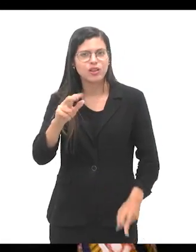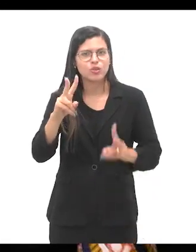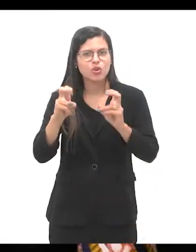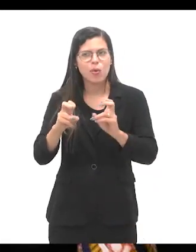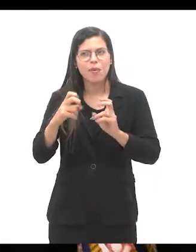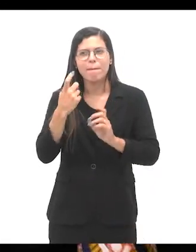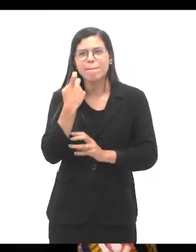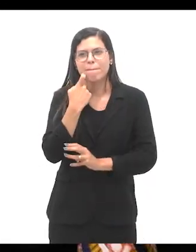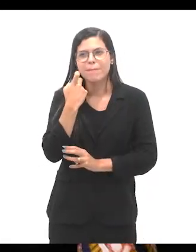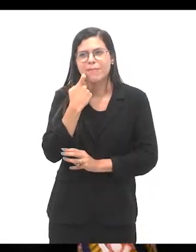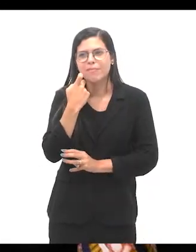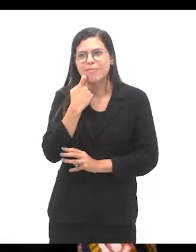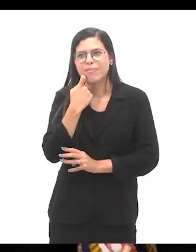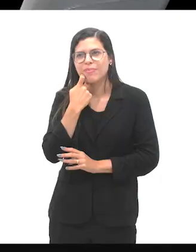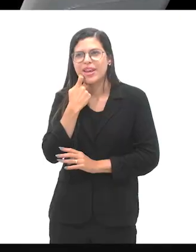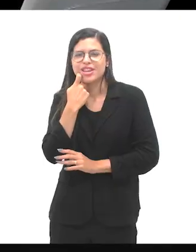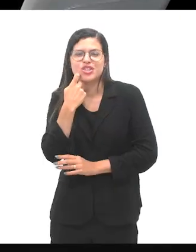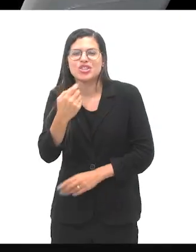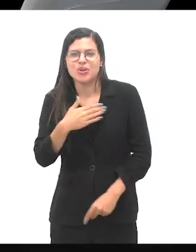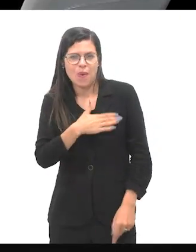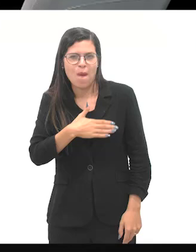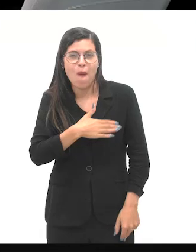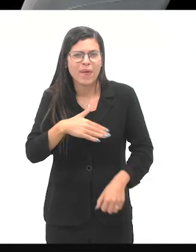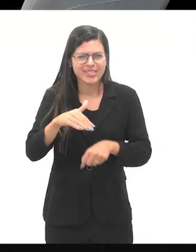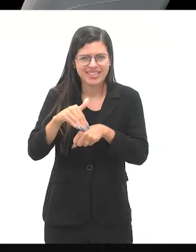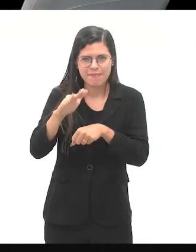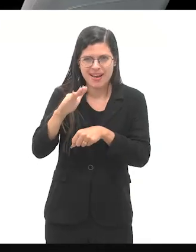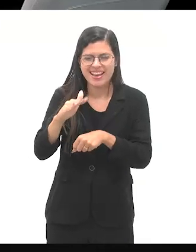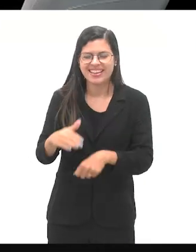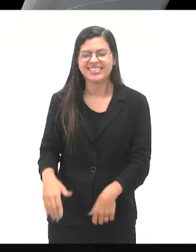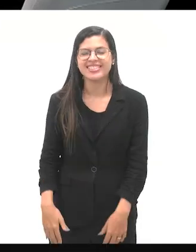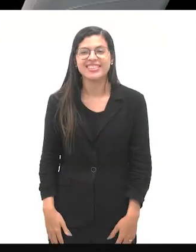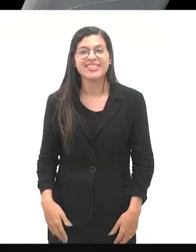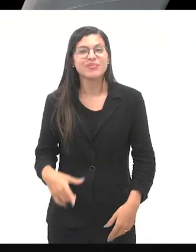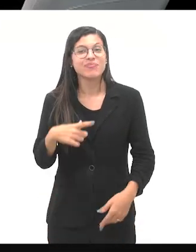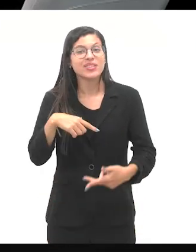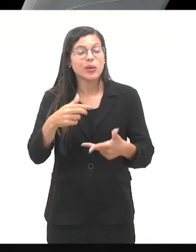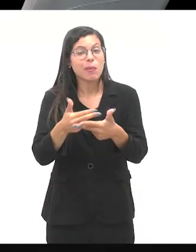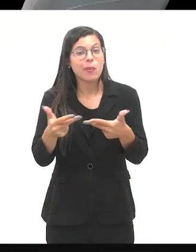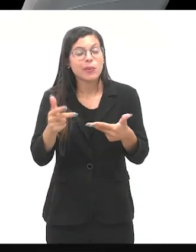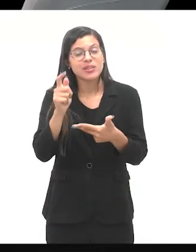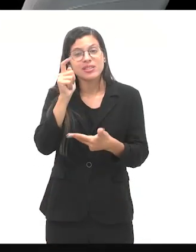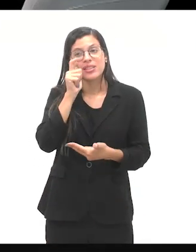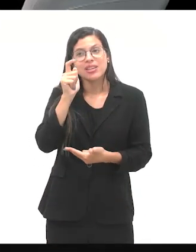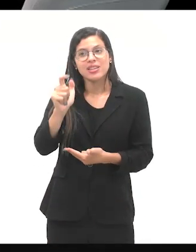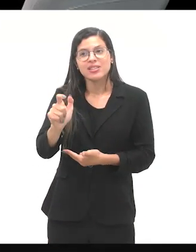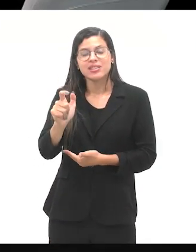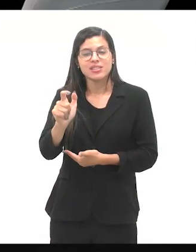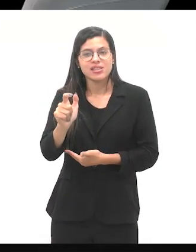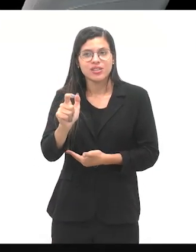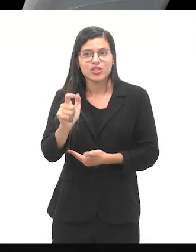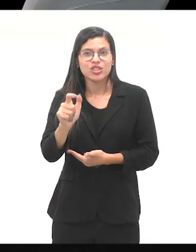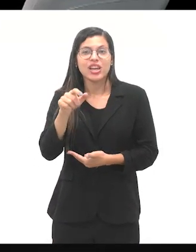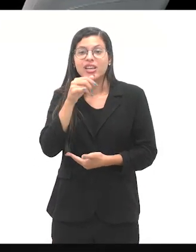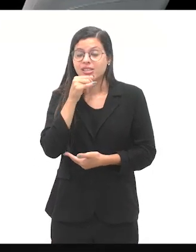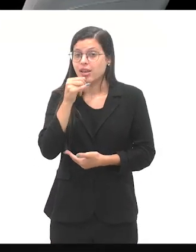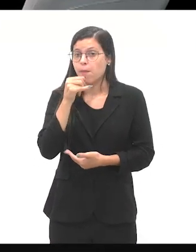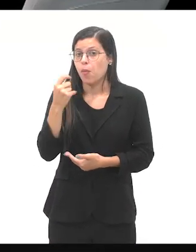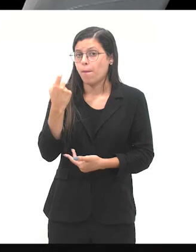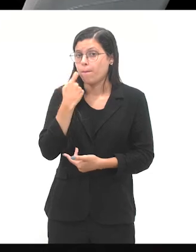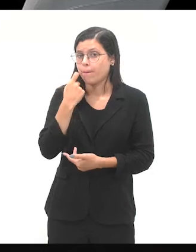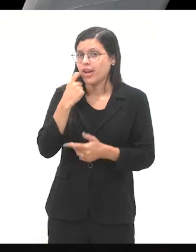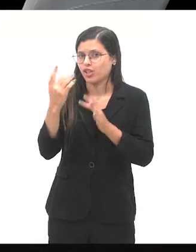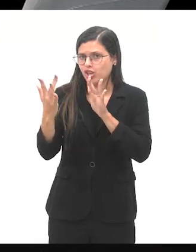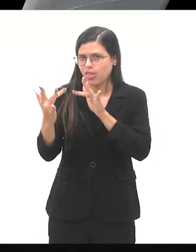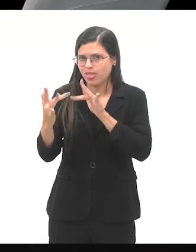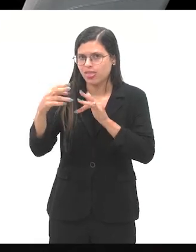coisa específica, né, sobre um peixe favorito, talvez. Tem uma coisa interessante que a gente tem um peixe namorado,